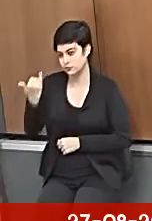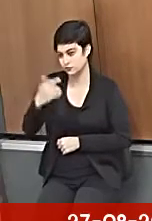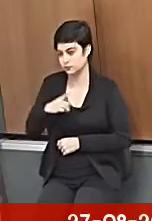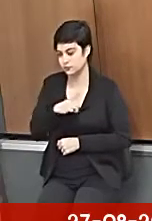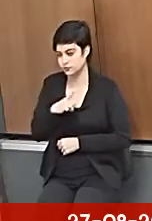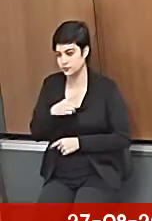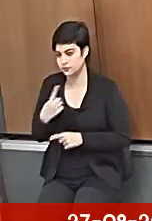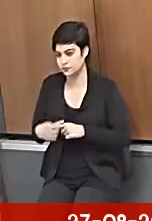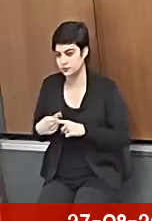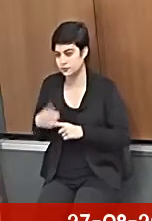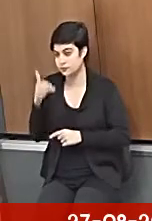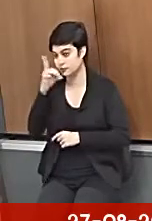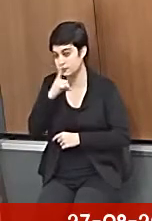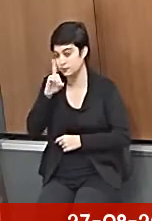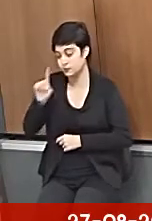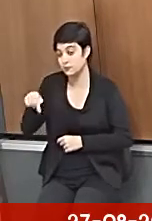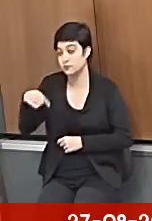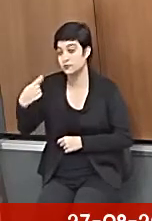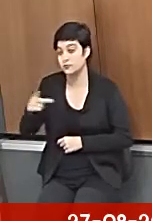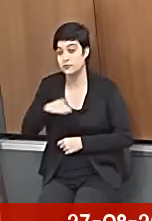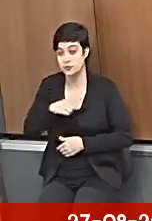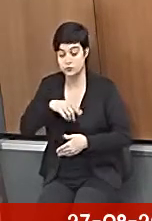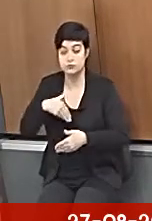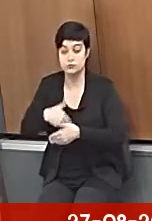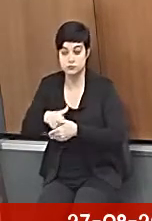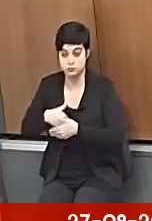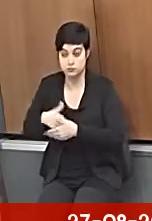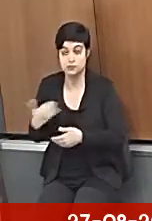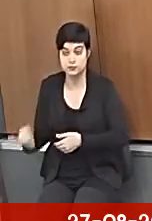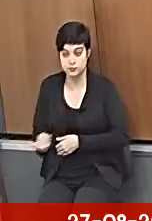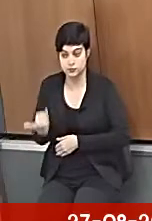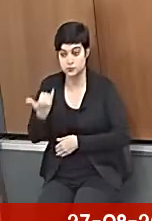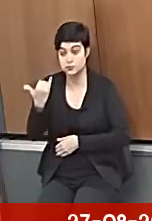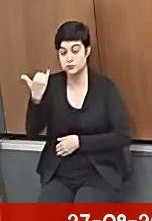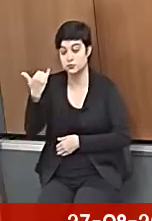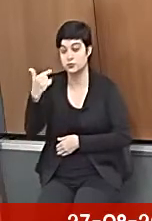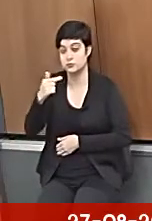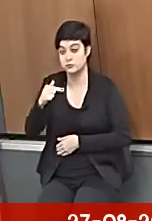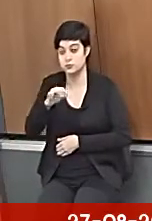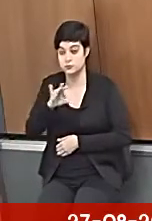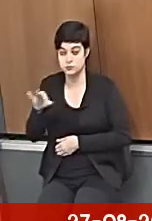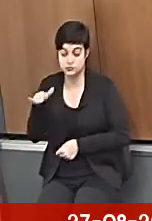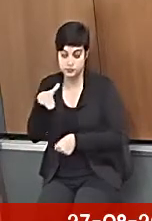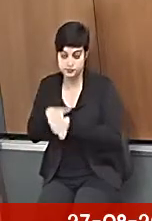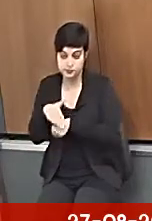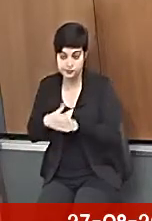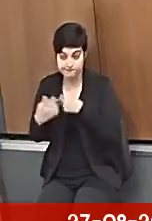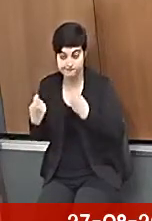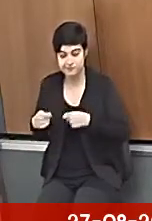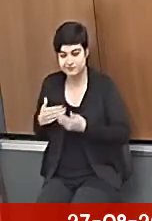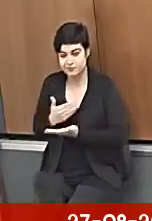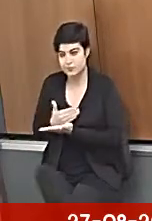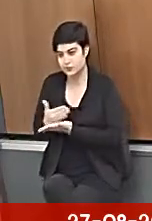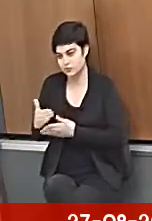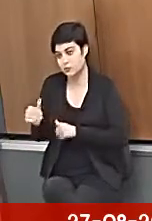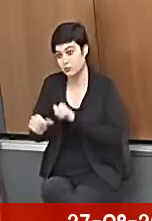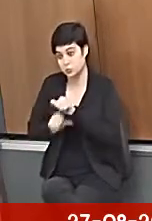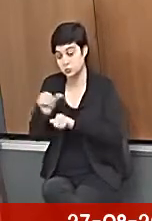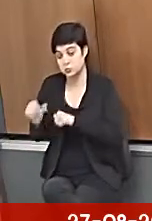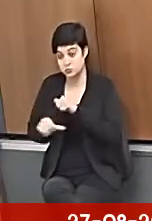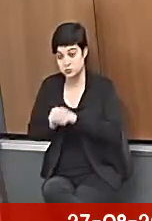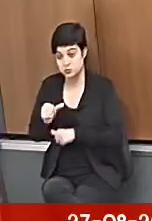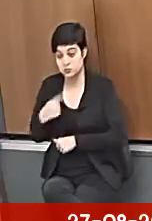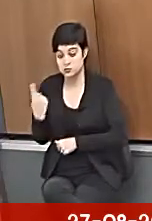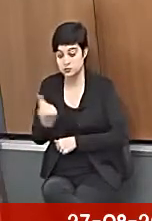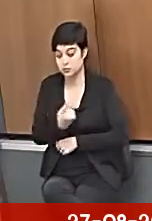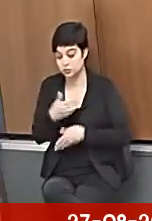porque no próximo domingo teremos um jogo importante do cruzeiro às 19 horas eu acho que as mudanças já poderiam começar agora e para que nós